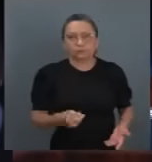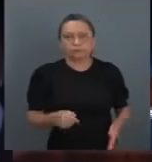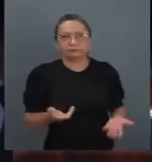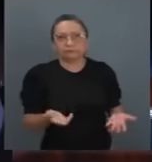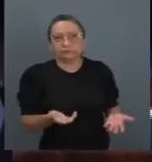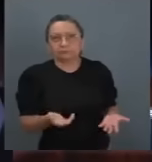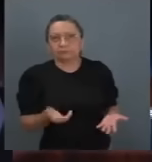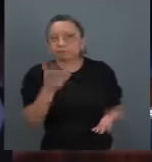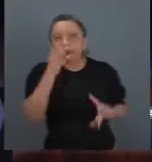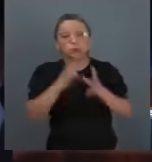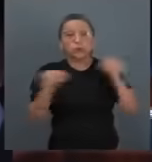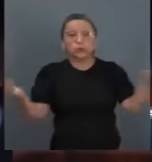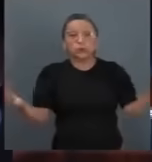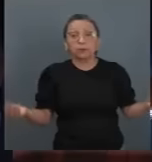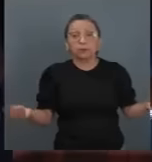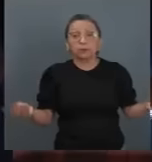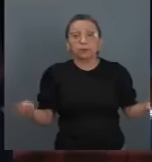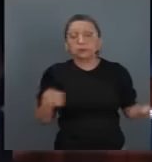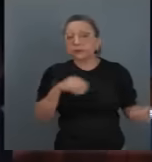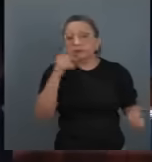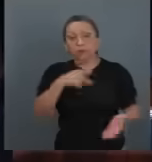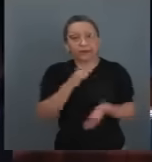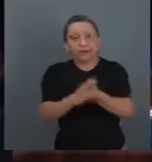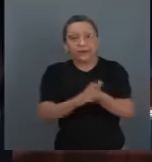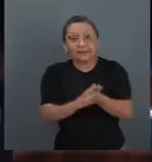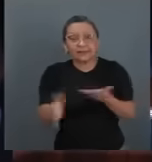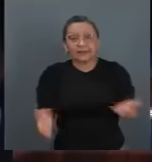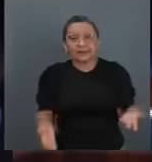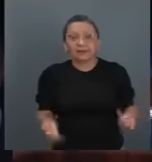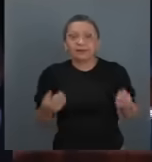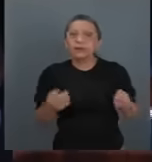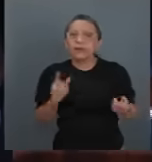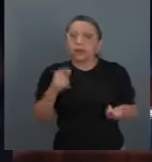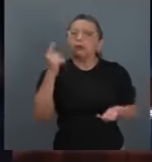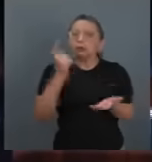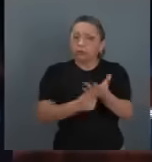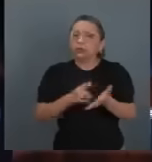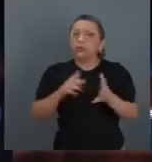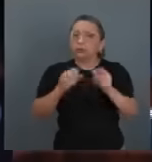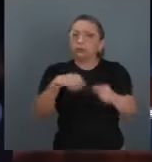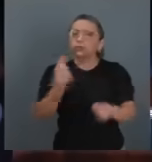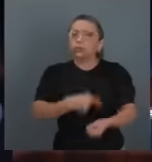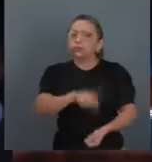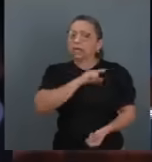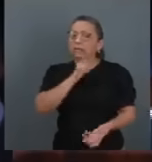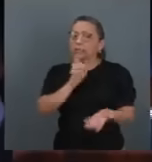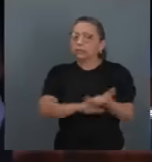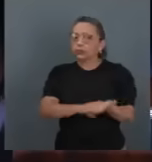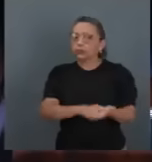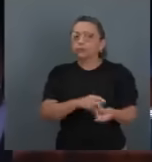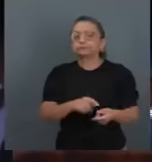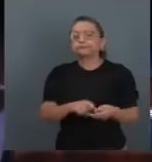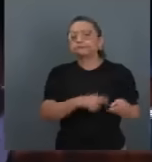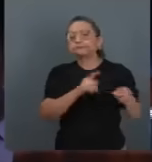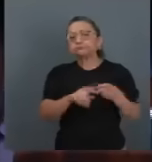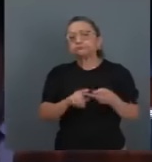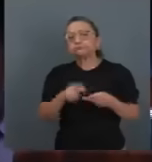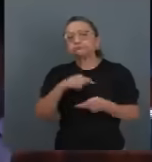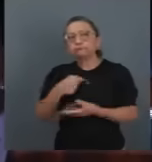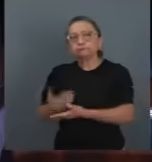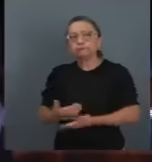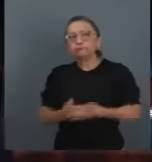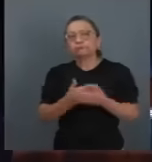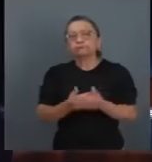Simplesmente desapareceu, o debate parece que não existe mais, e é um compromisso que nós todos tínhamos assumido. Sublinho com as cores